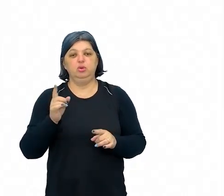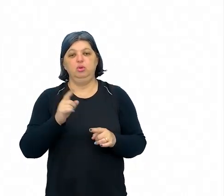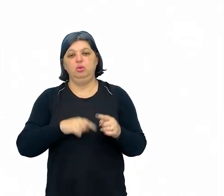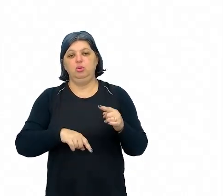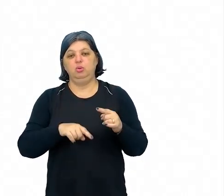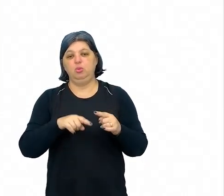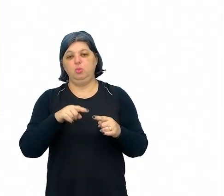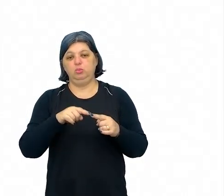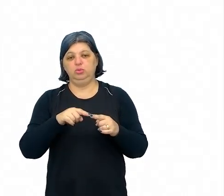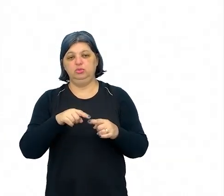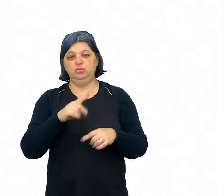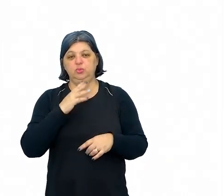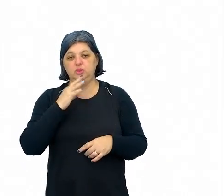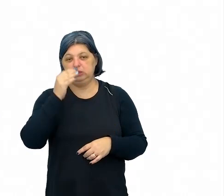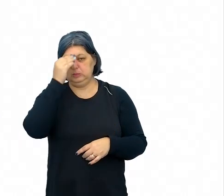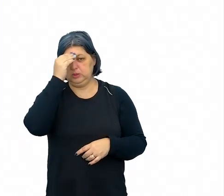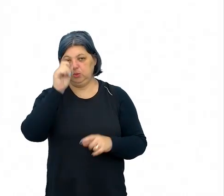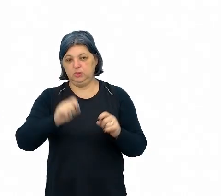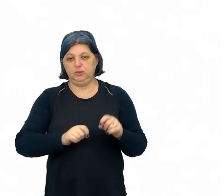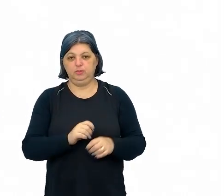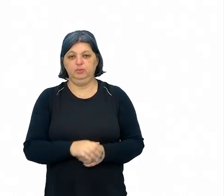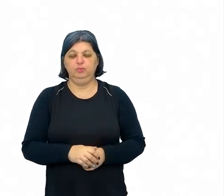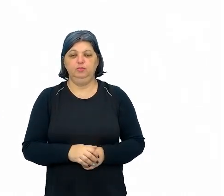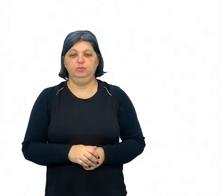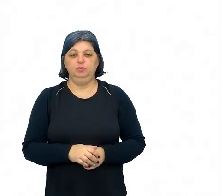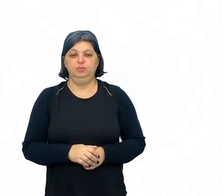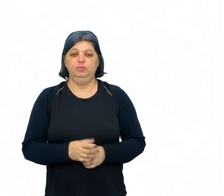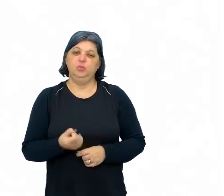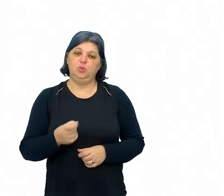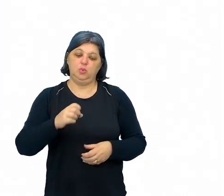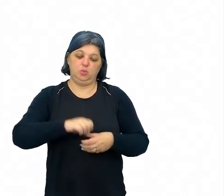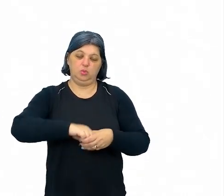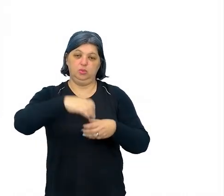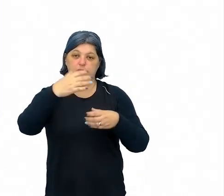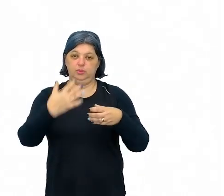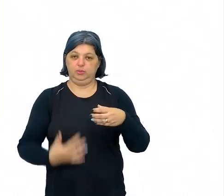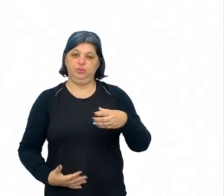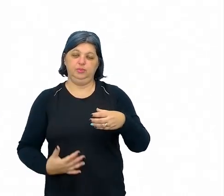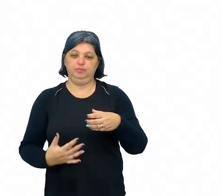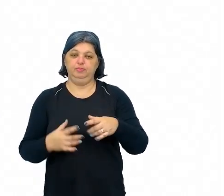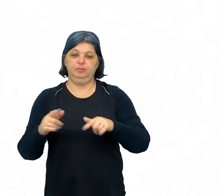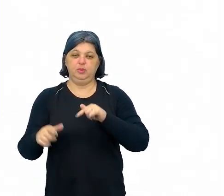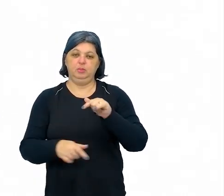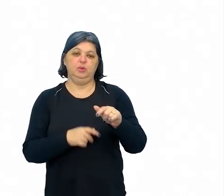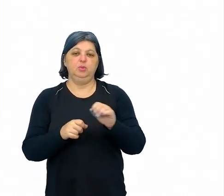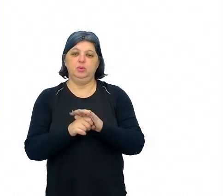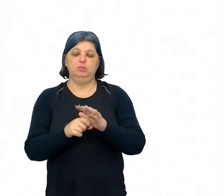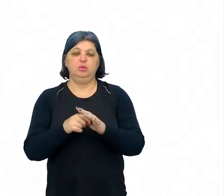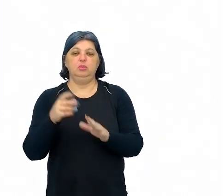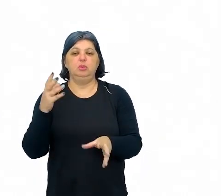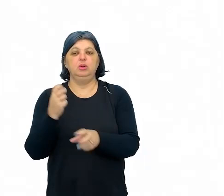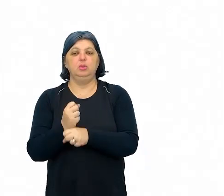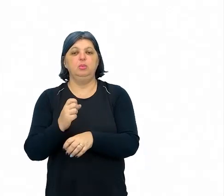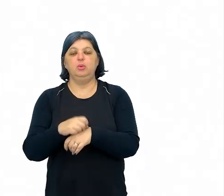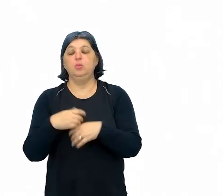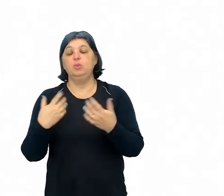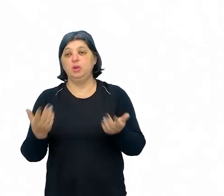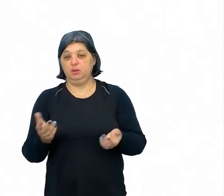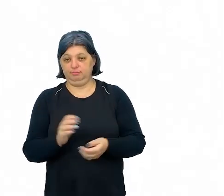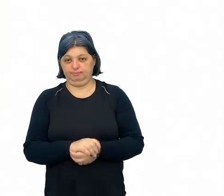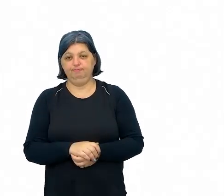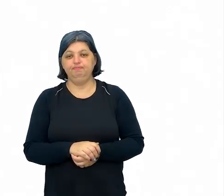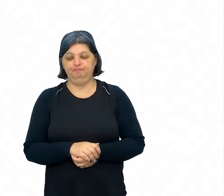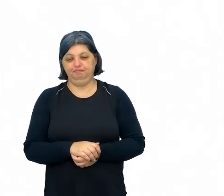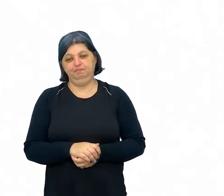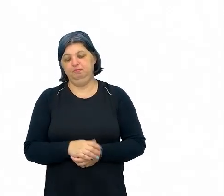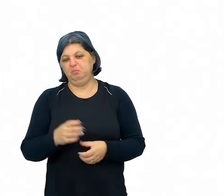conhecimento. Objeto de conhecimento, ou o conteúdo, vou trabalhar com operações. Quais as operações? As